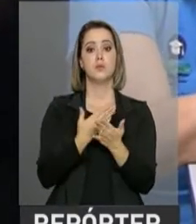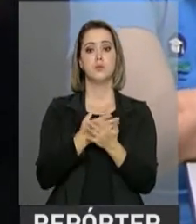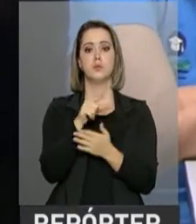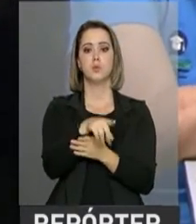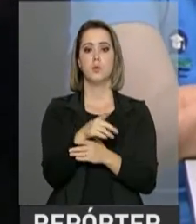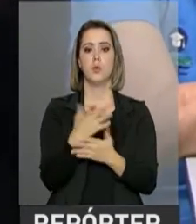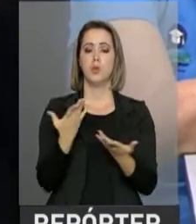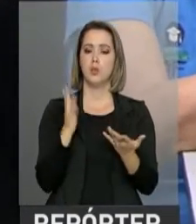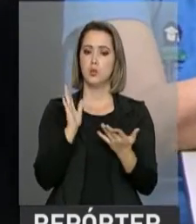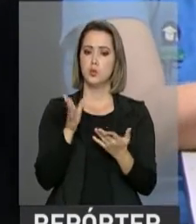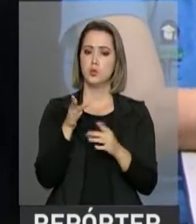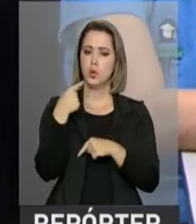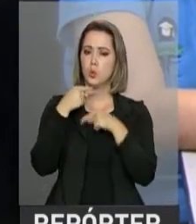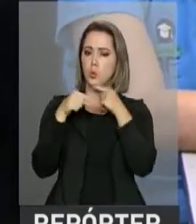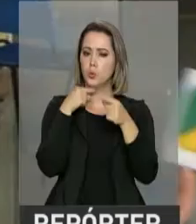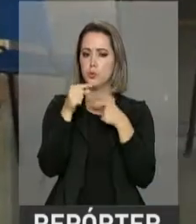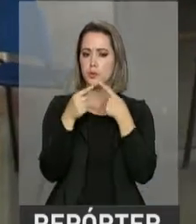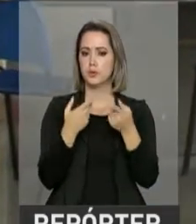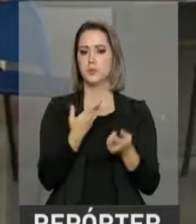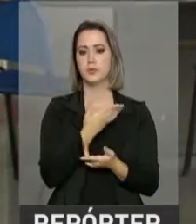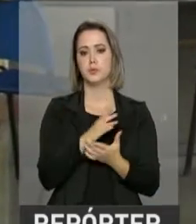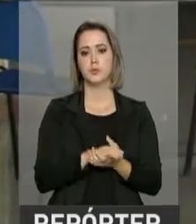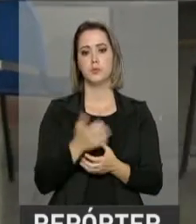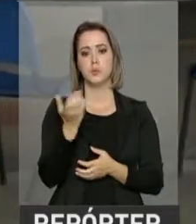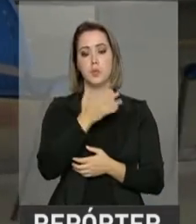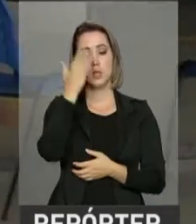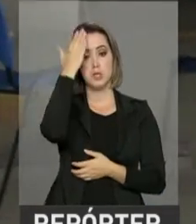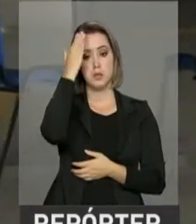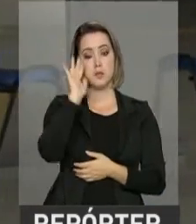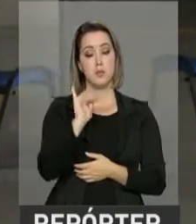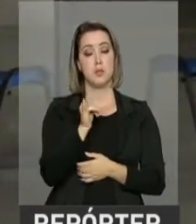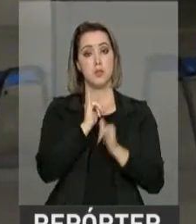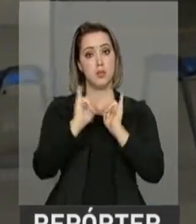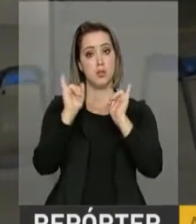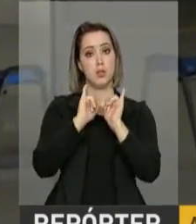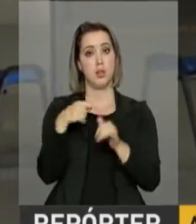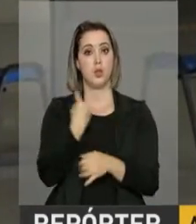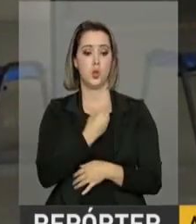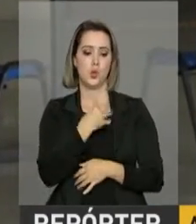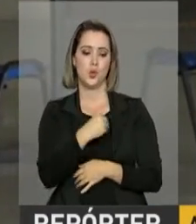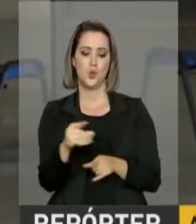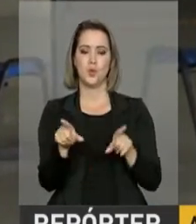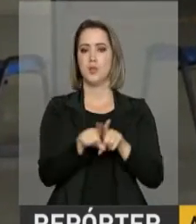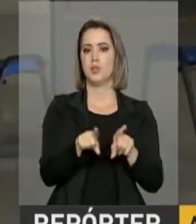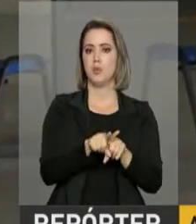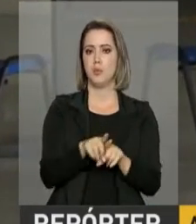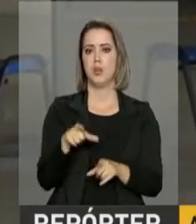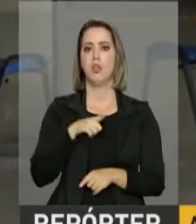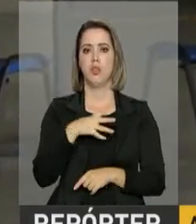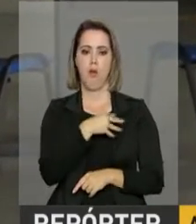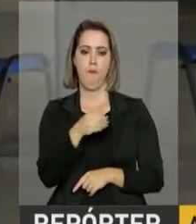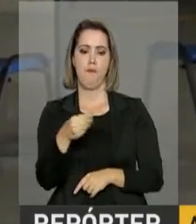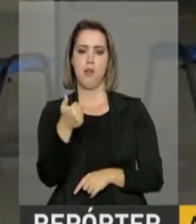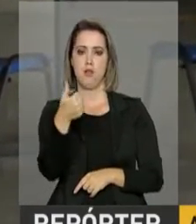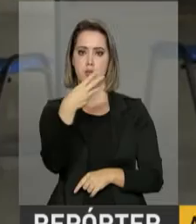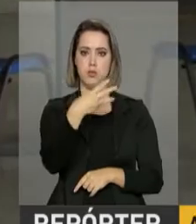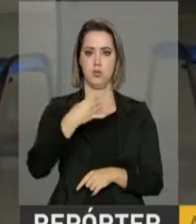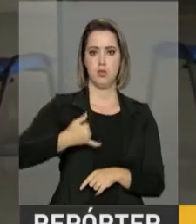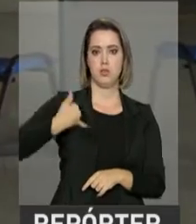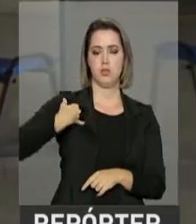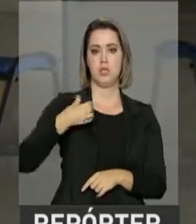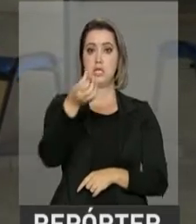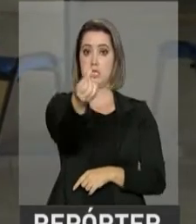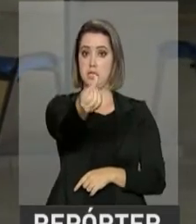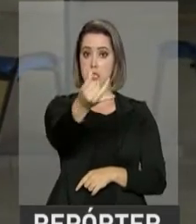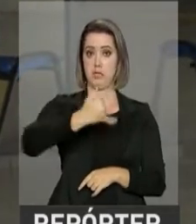ela aproveita para tirar as dúvidas. Eu queria saber se a gente declara nossos filhos também. Eu tenho um filho de 13 anos e tenho um bebê de